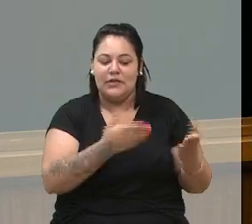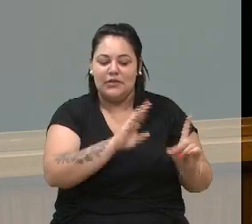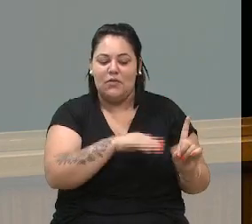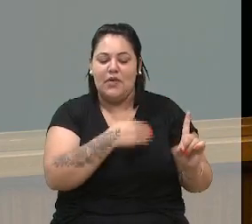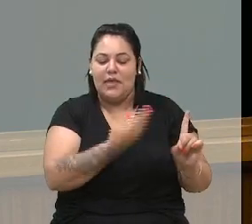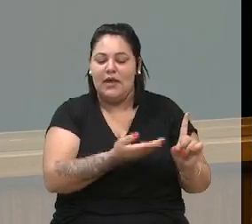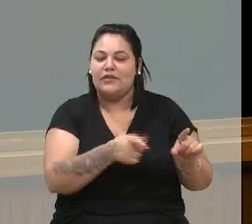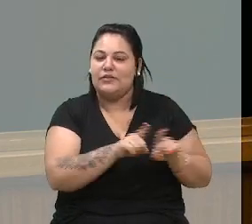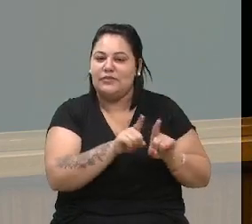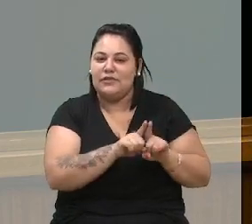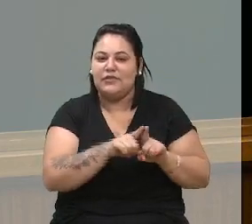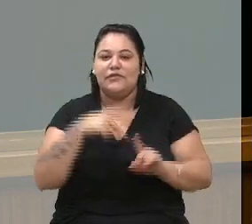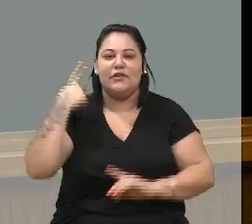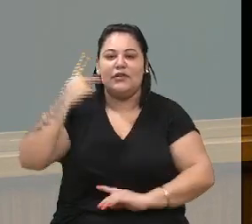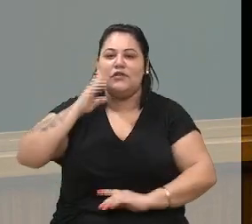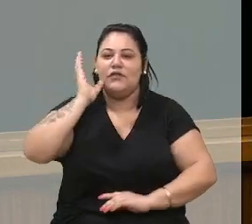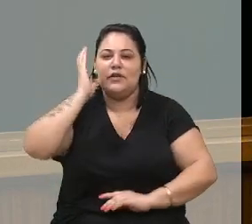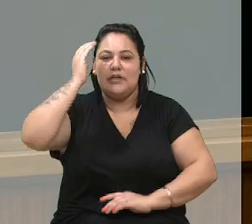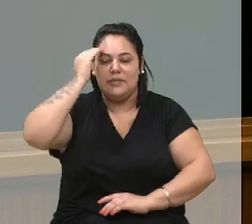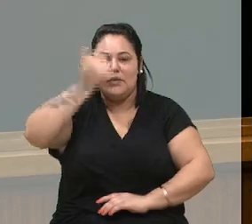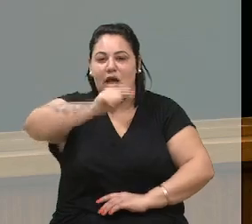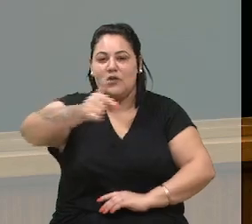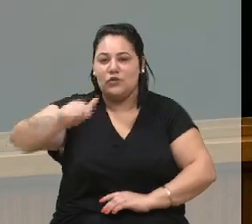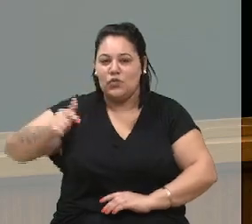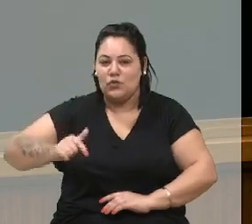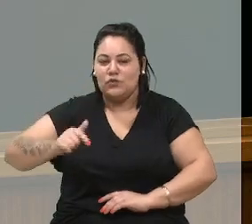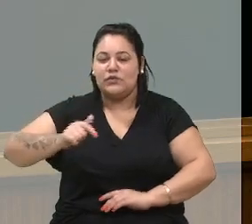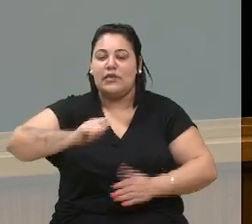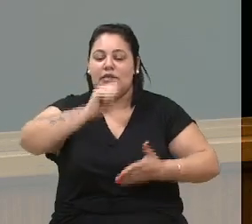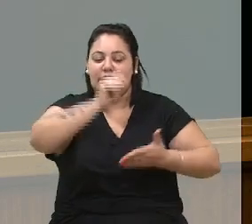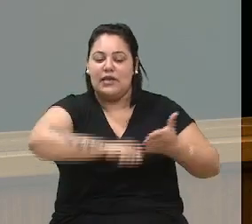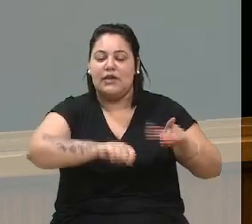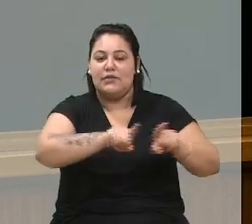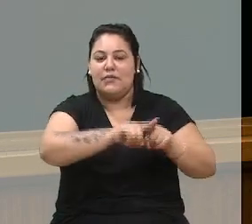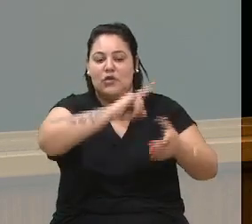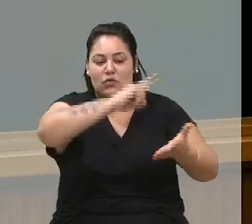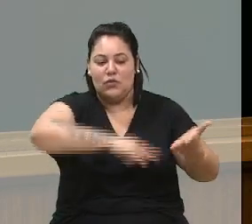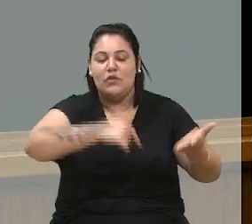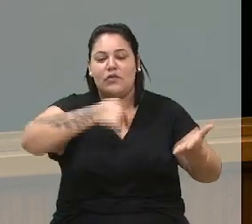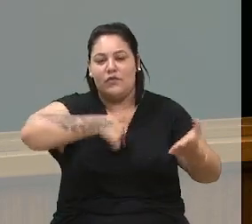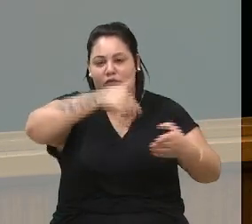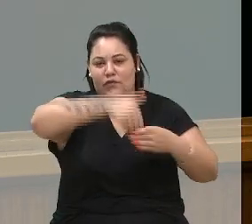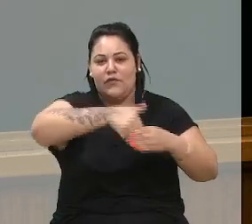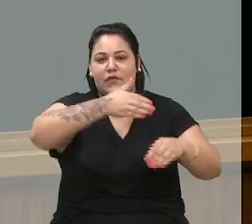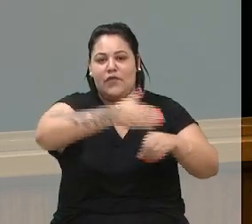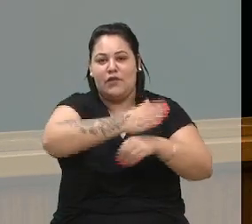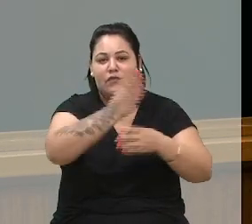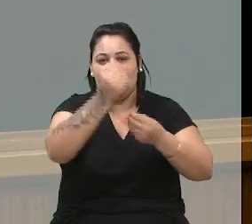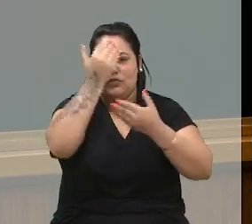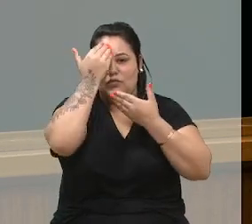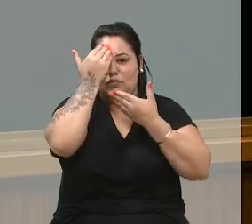homenagem, vereador Felipe e os demais que assinaram o requerimento. Com certeza votarei favorável. Obrigada. Declarar o voto.